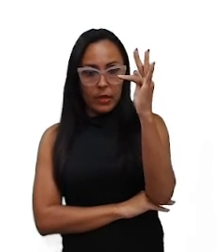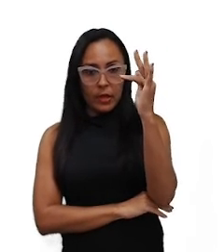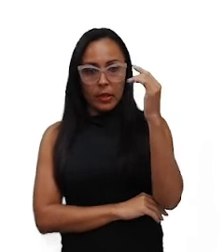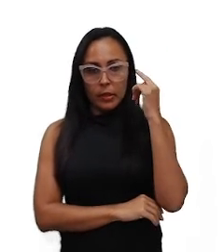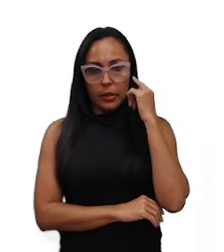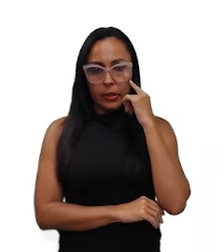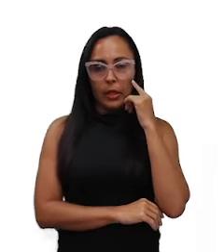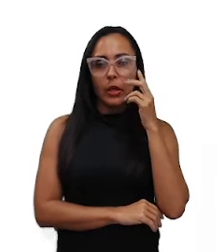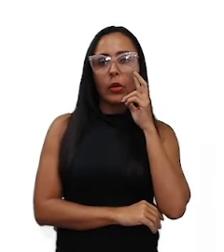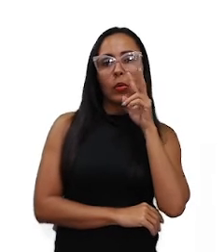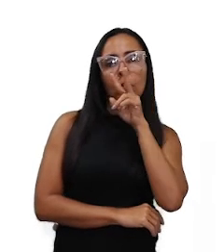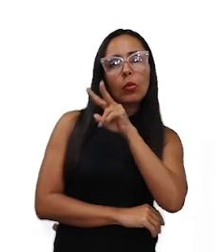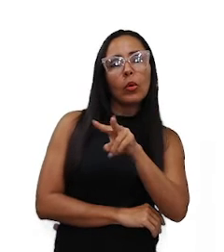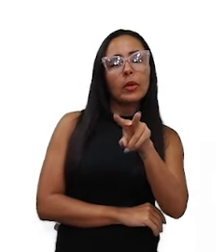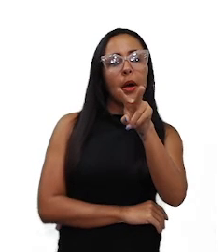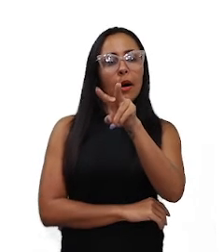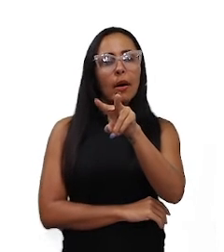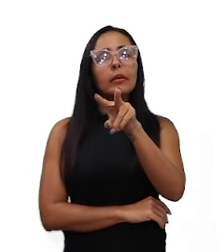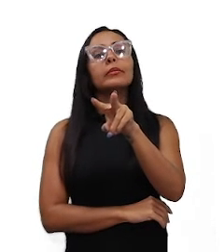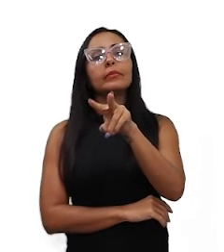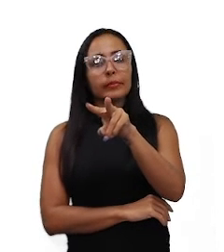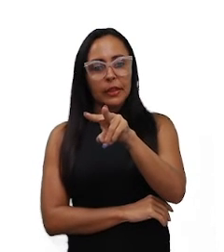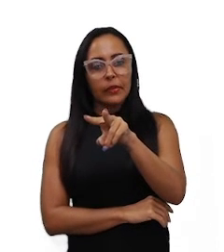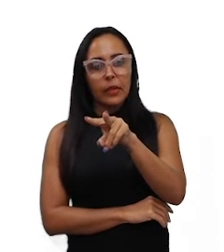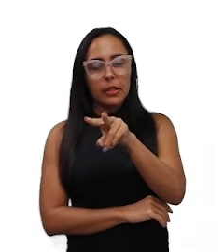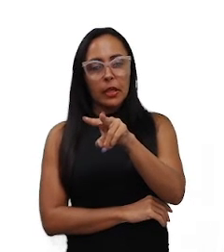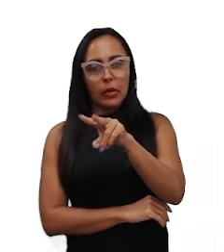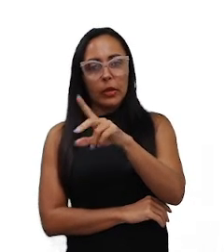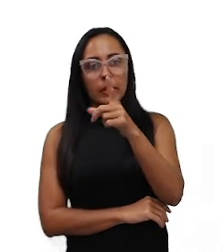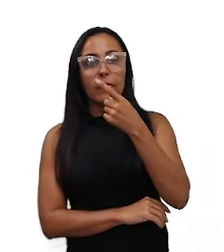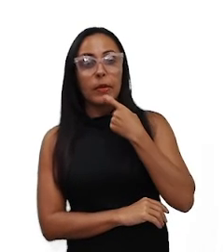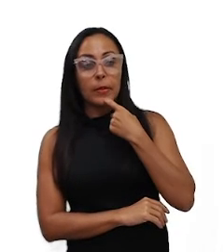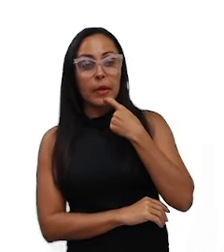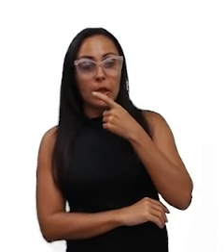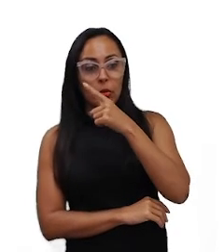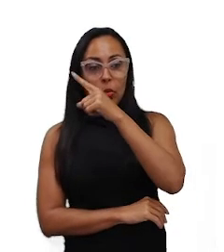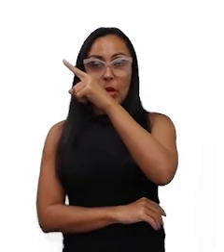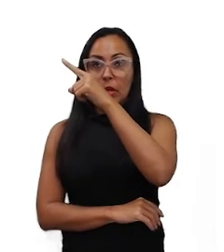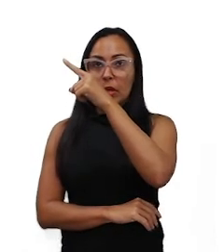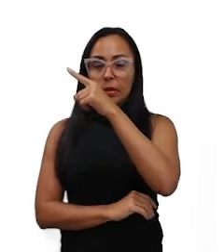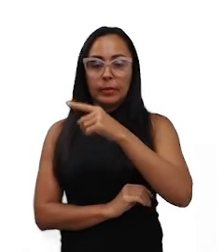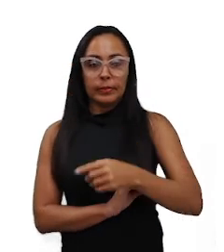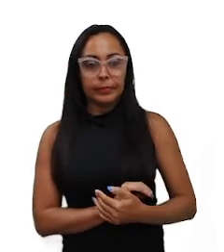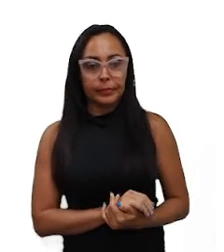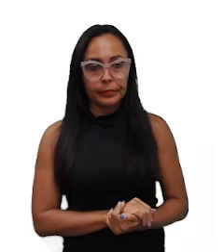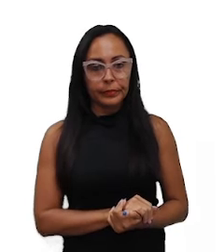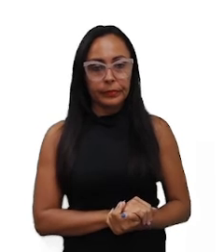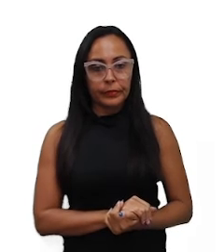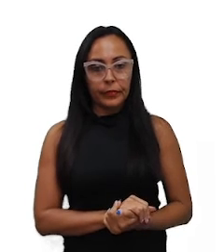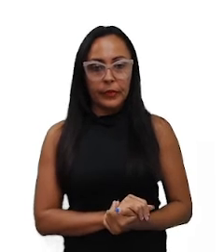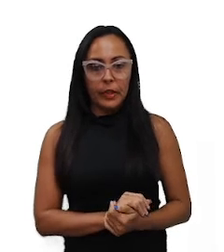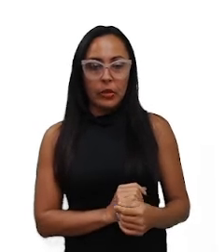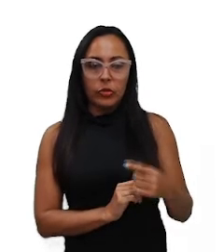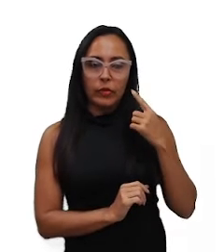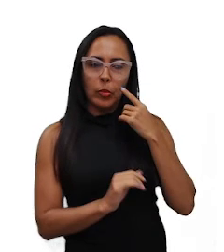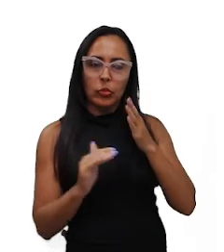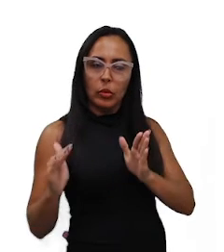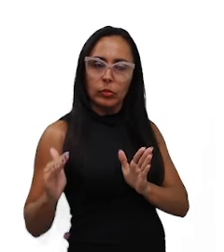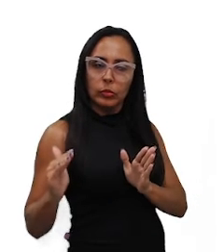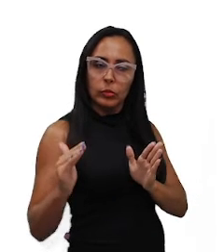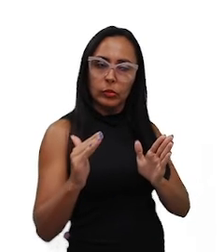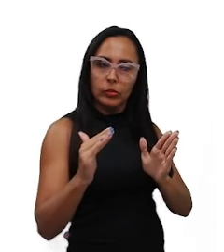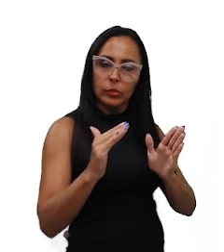do observador, que tem uma cruzinha vermelha dentro do quadrado. A gente vai puxar todas as linhas,